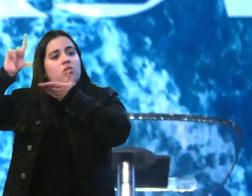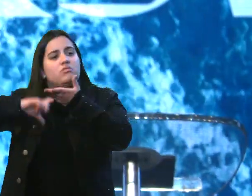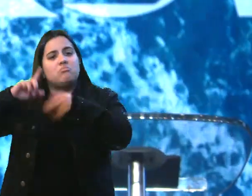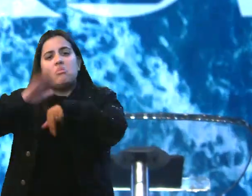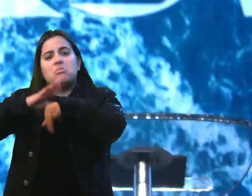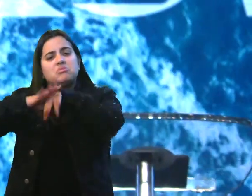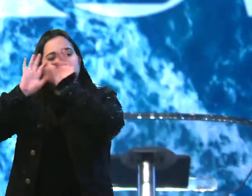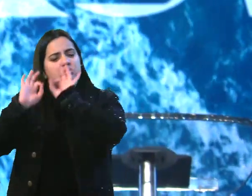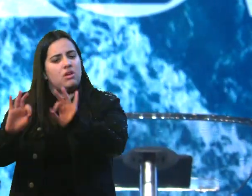coisas.